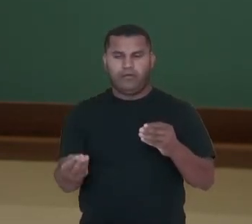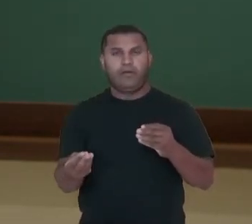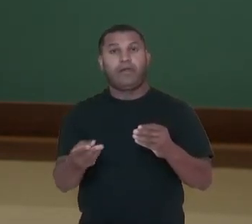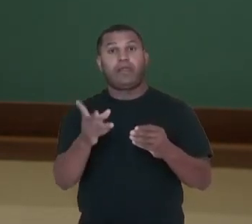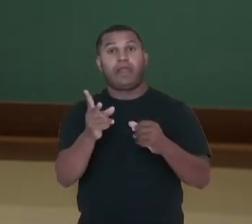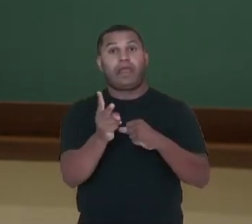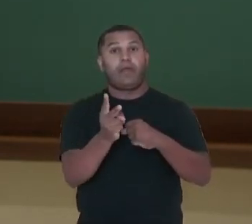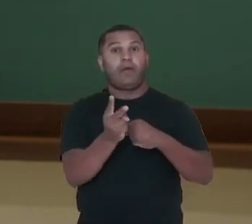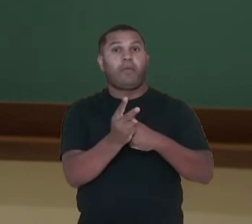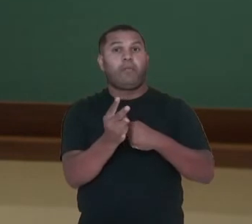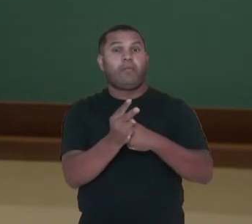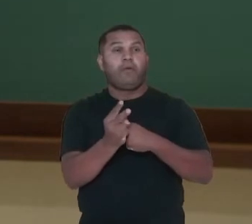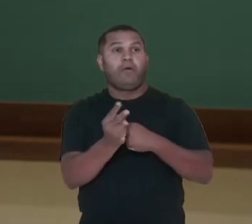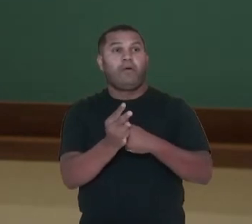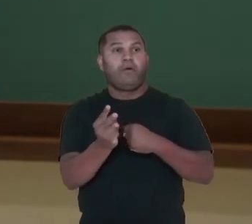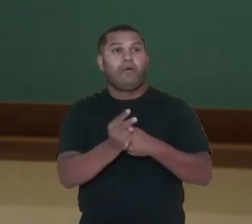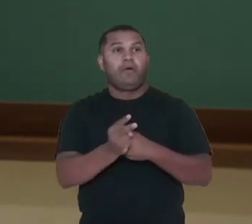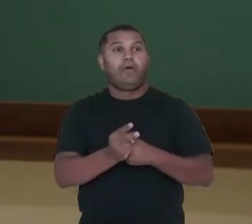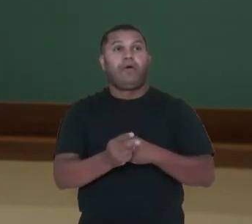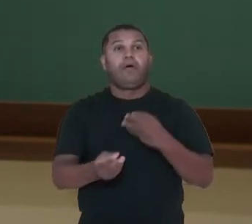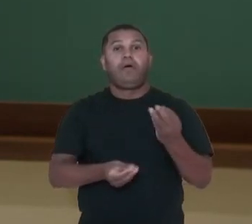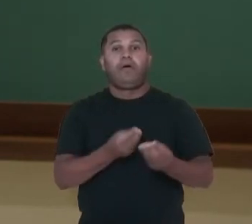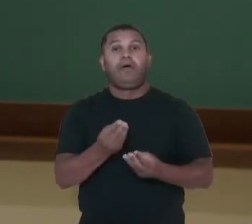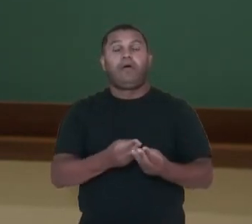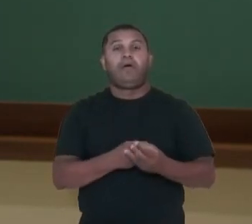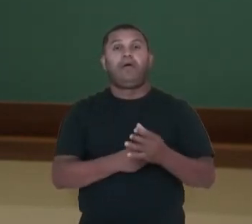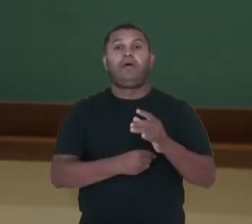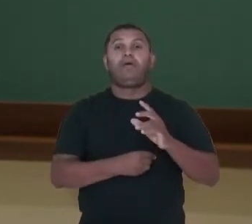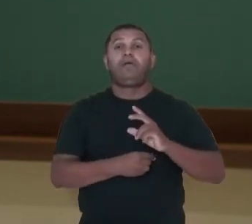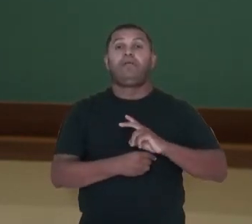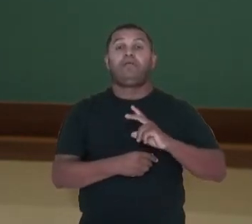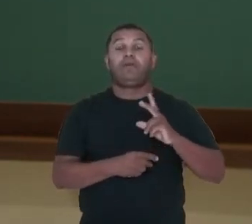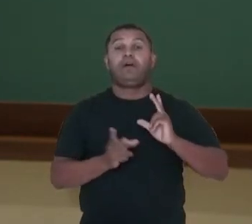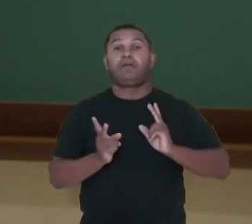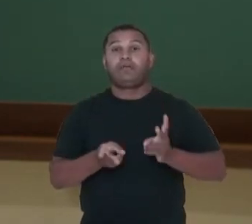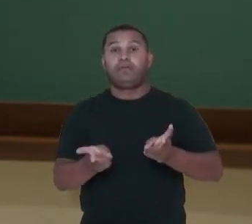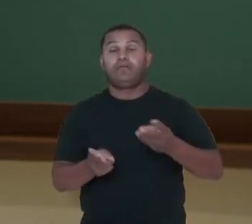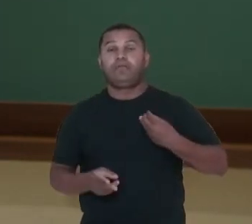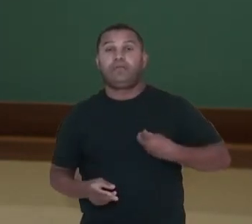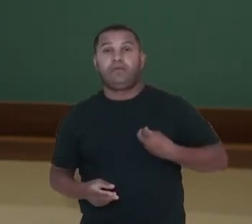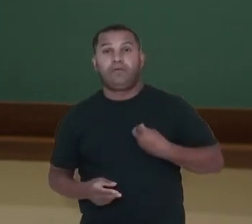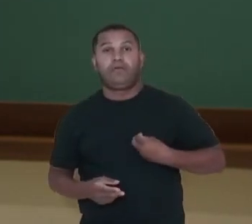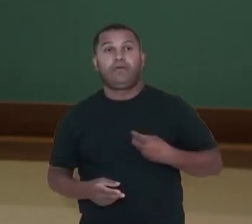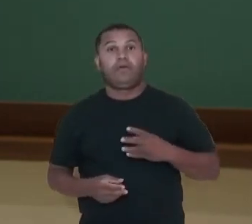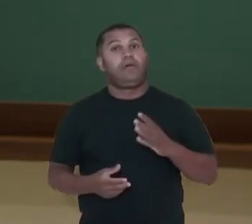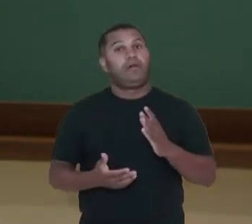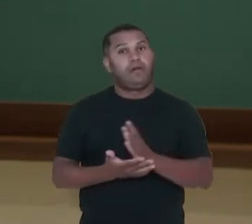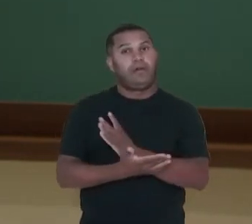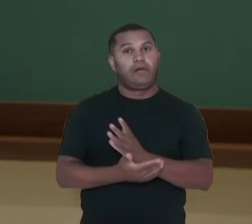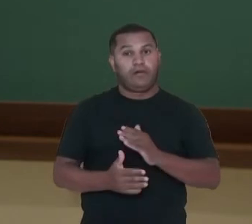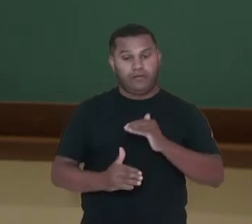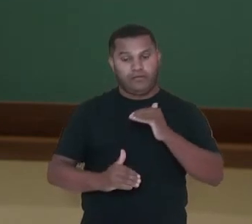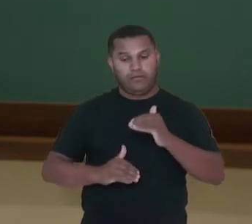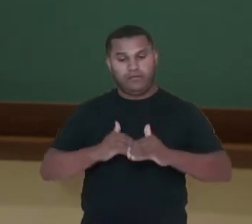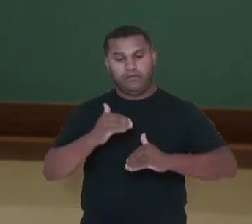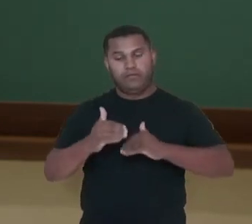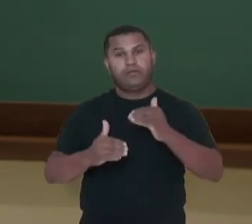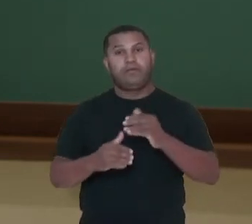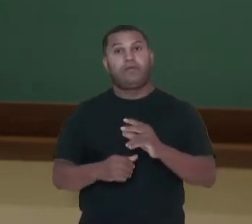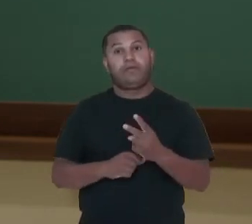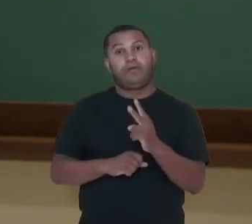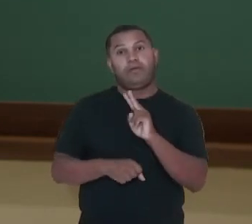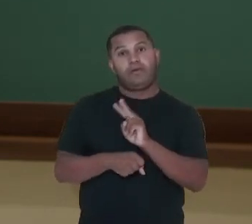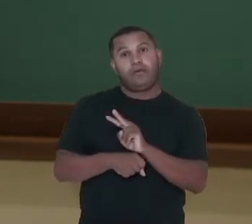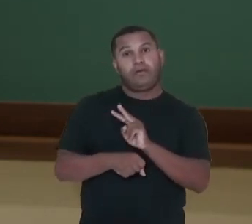para o hospedeiro, mas eles têm ali uma camada que vai proteger eles, né? Cada um se desenvolve e se defende